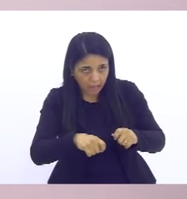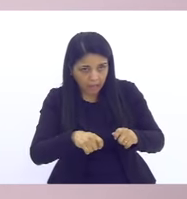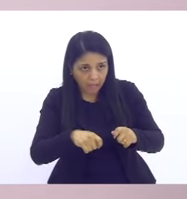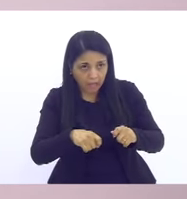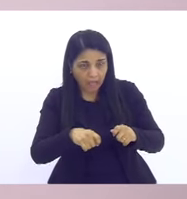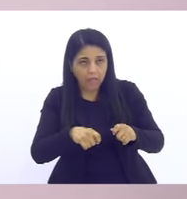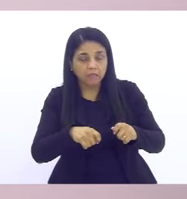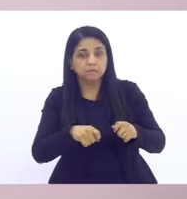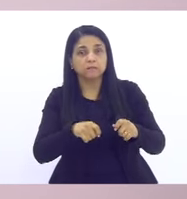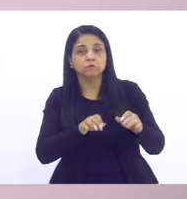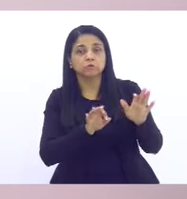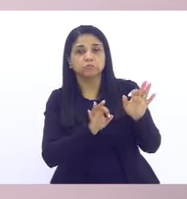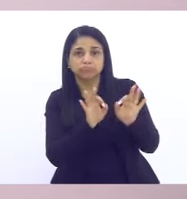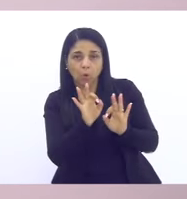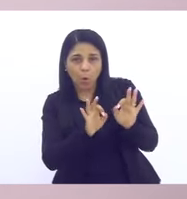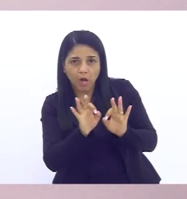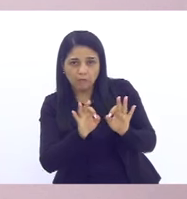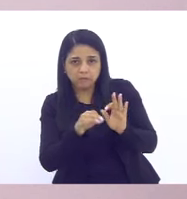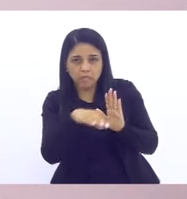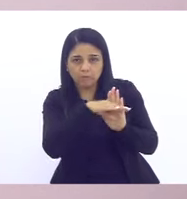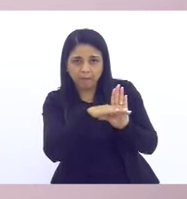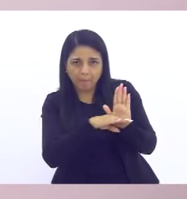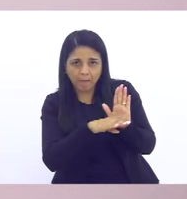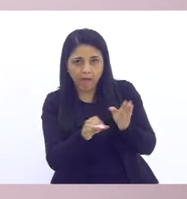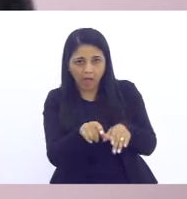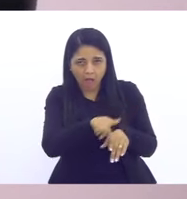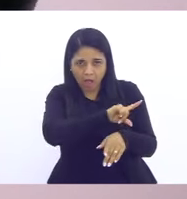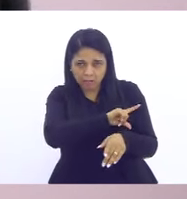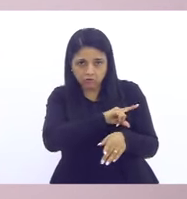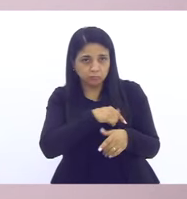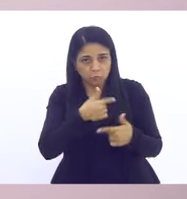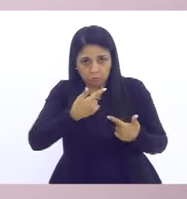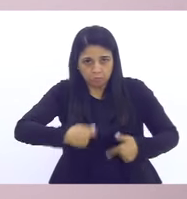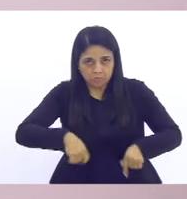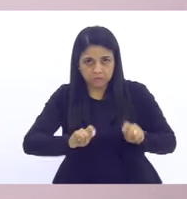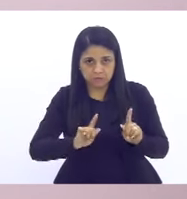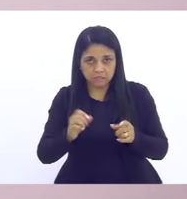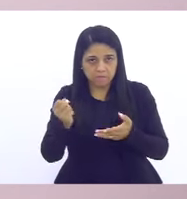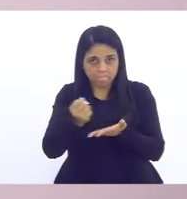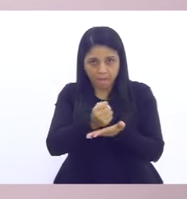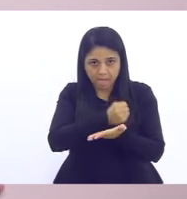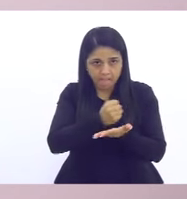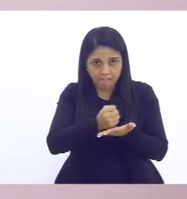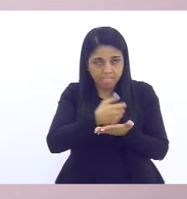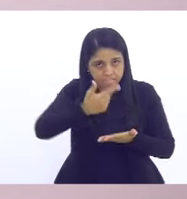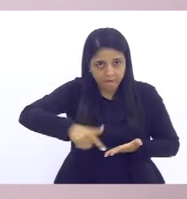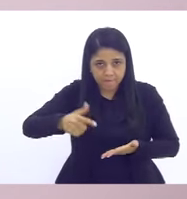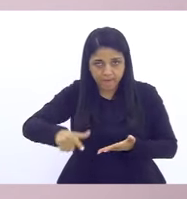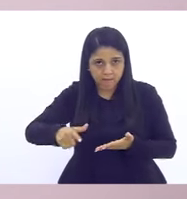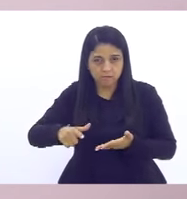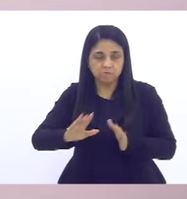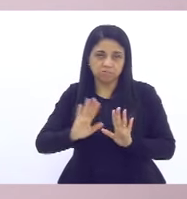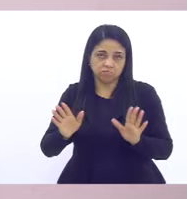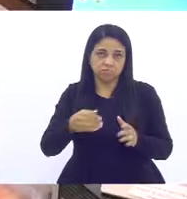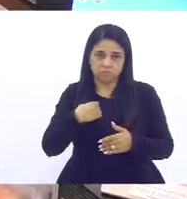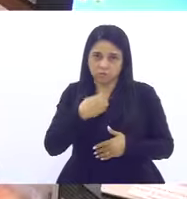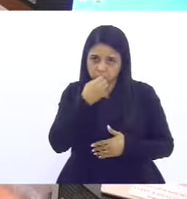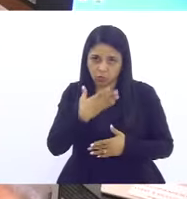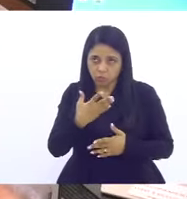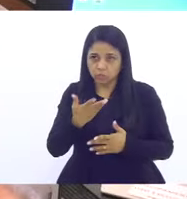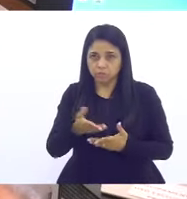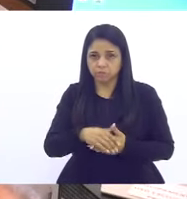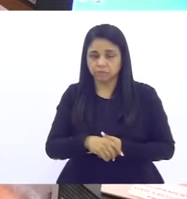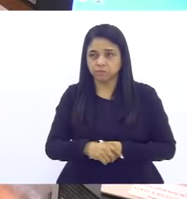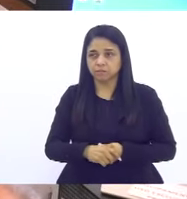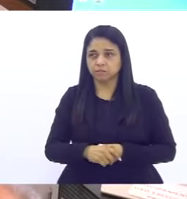está dentro do planejado da organização de vocês? Não precisa haver aumento de equipe? Do jeito que está hoje é suficiente, na visão de vocês? Olha,